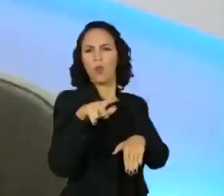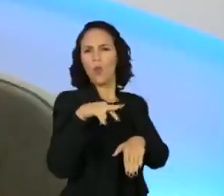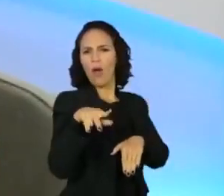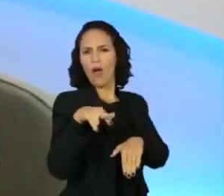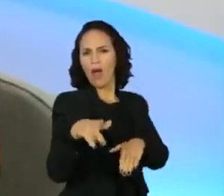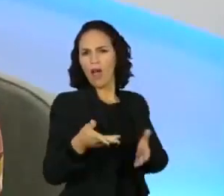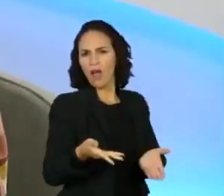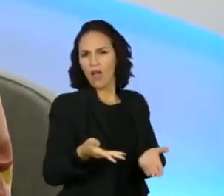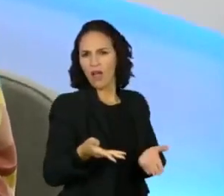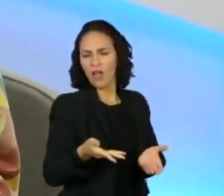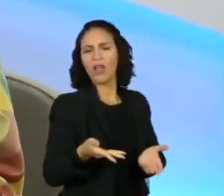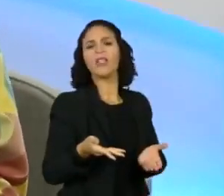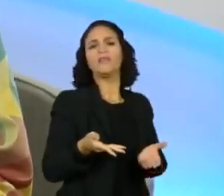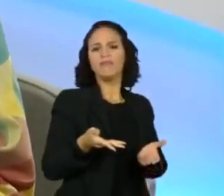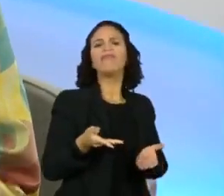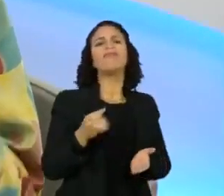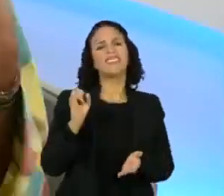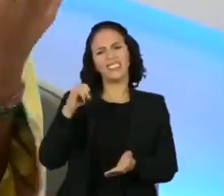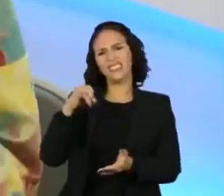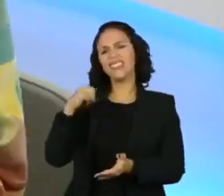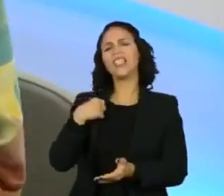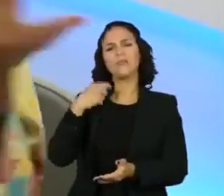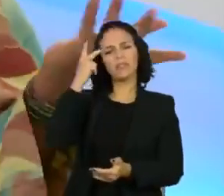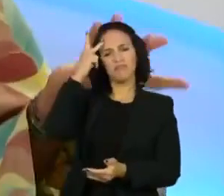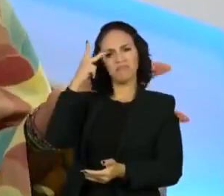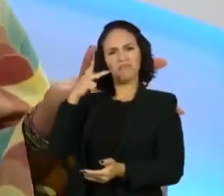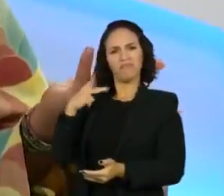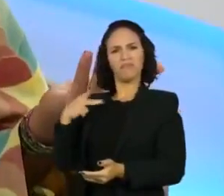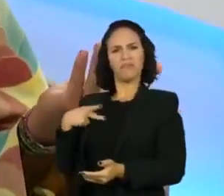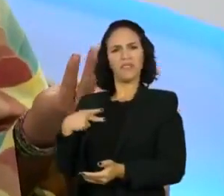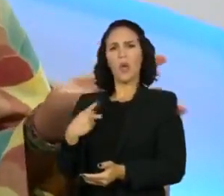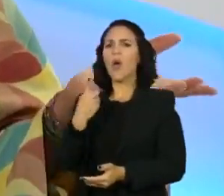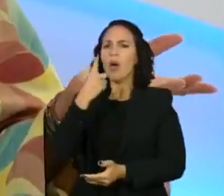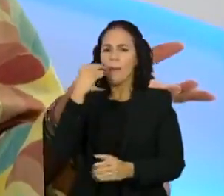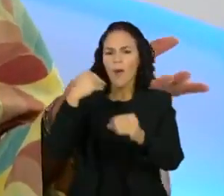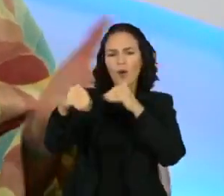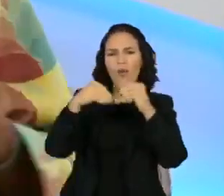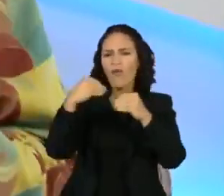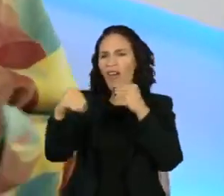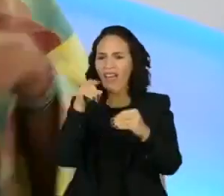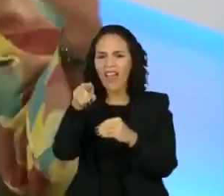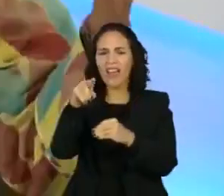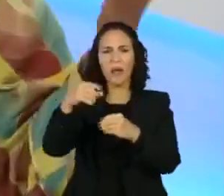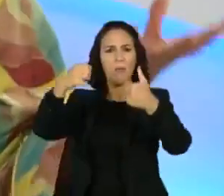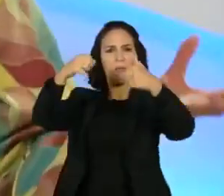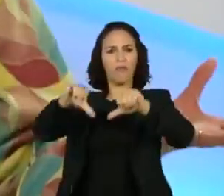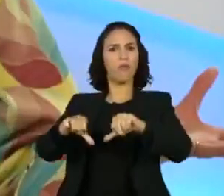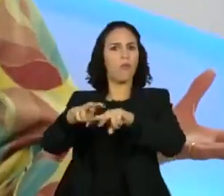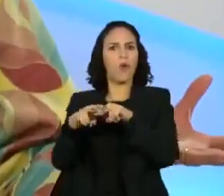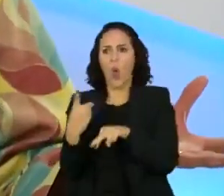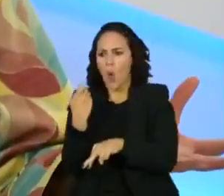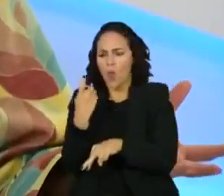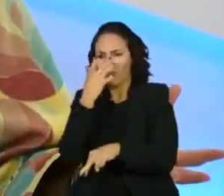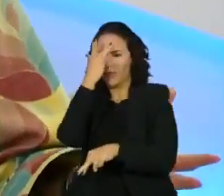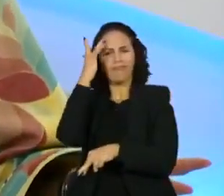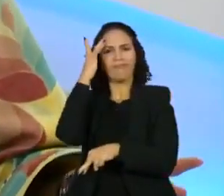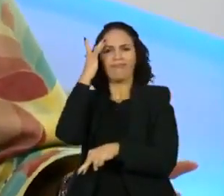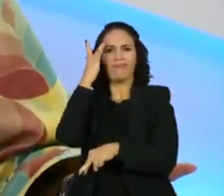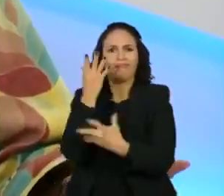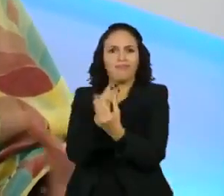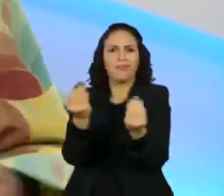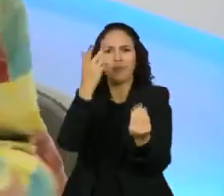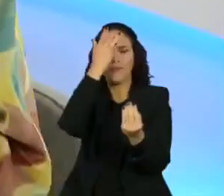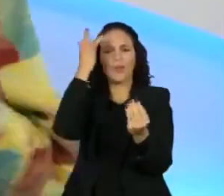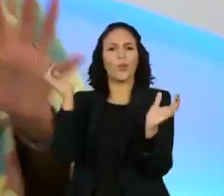culpa mesmo. Também tinha uma coisa muito egóica minha de achar que uma novela inteira dá errado por causa de uma pessoa. Pelo amor de Deus, um lugar, coisa que tem 300 pessoas envolvidas, né?